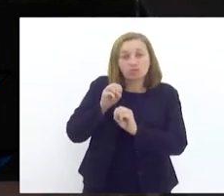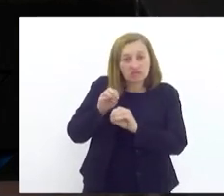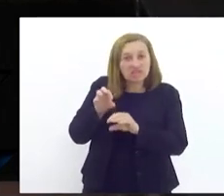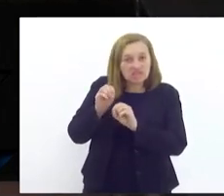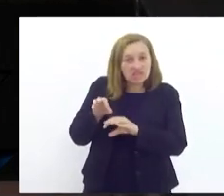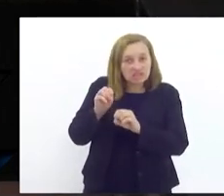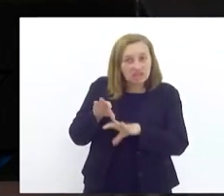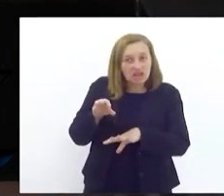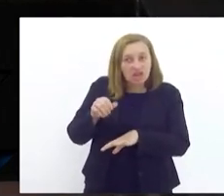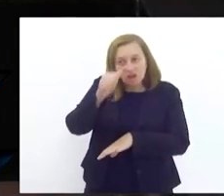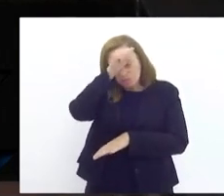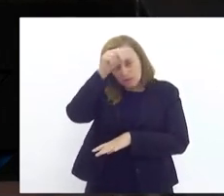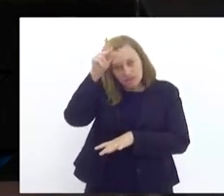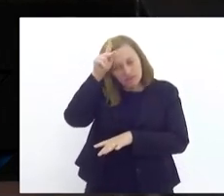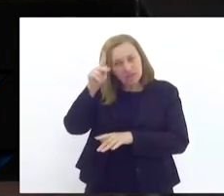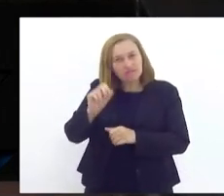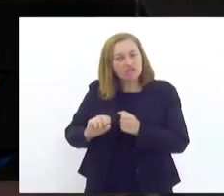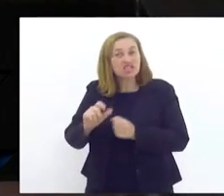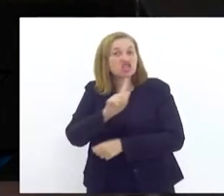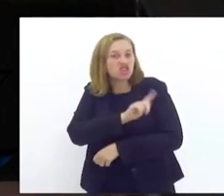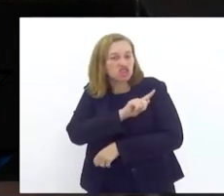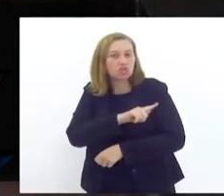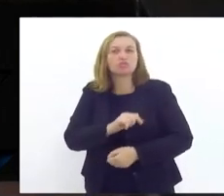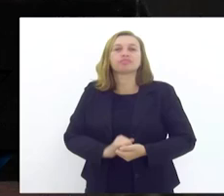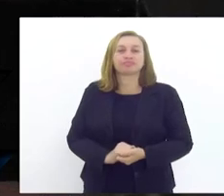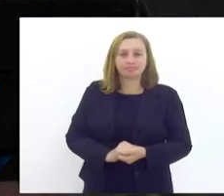ao prefeito a fazer gestão